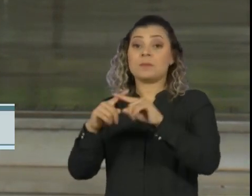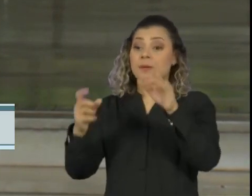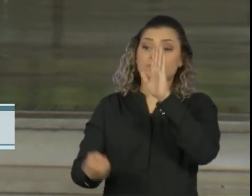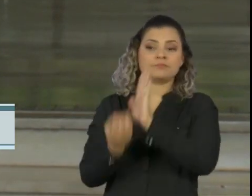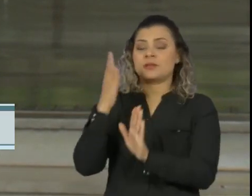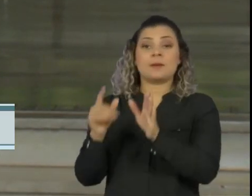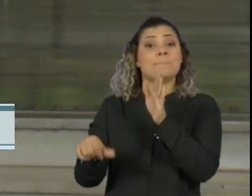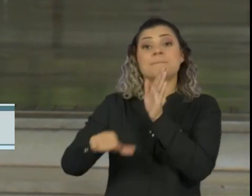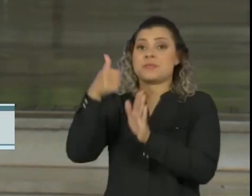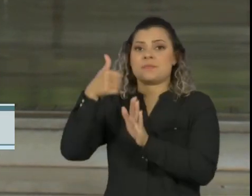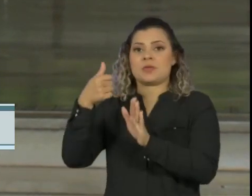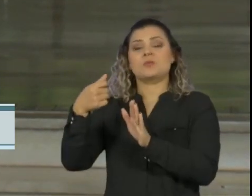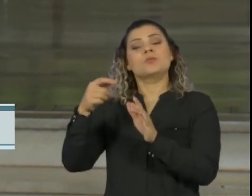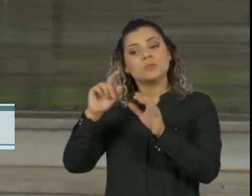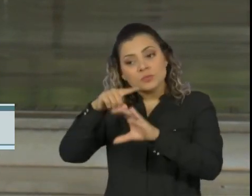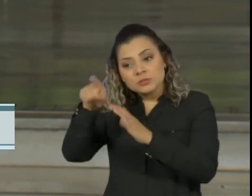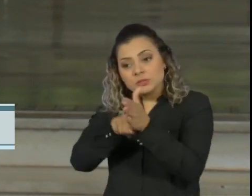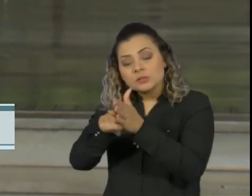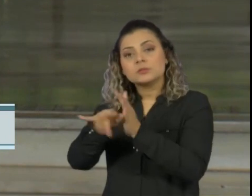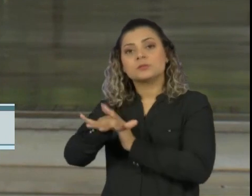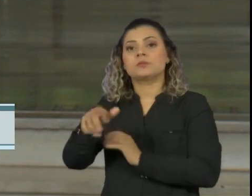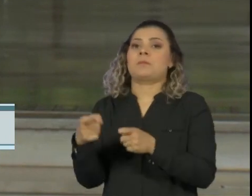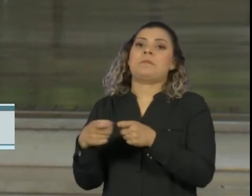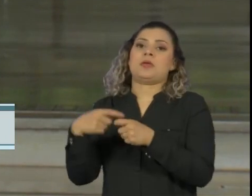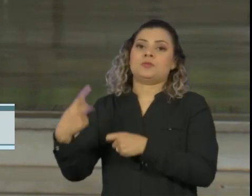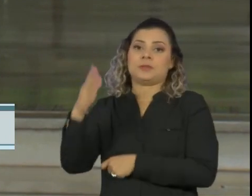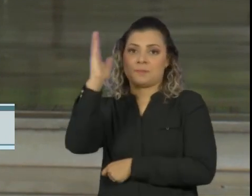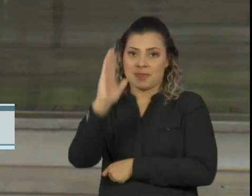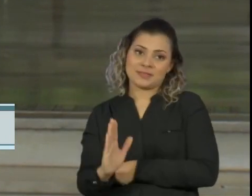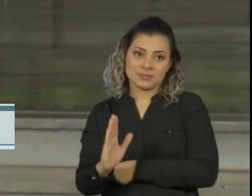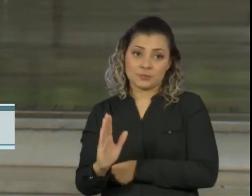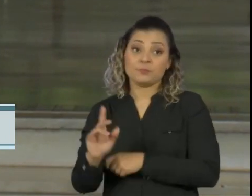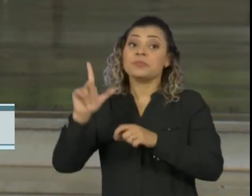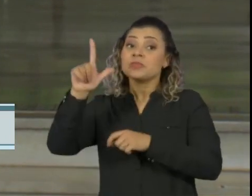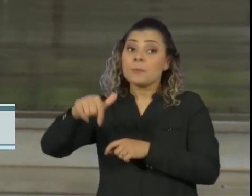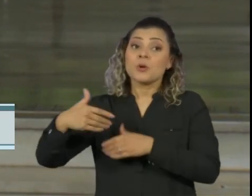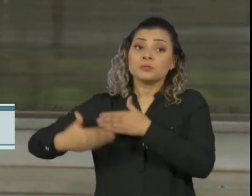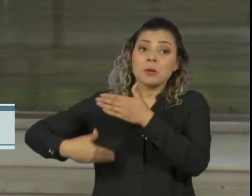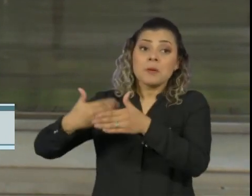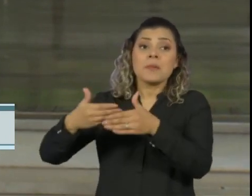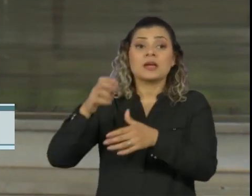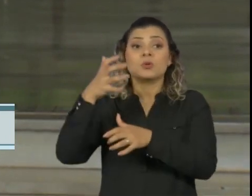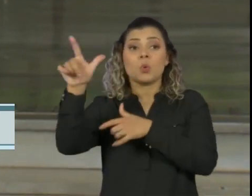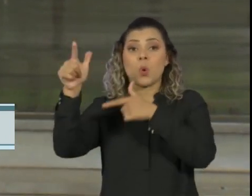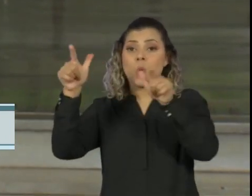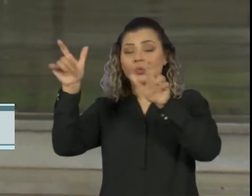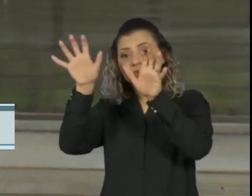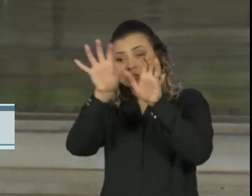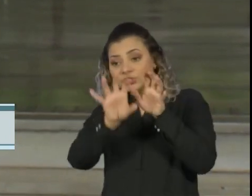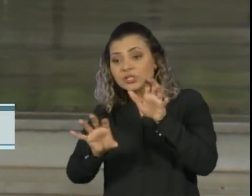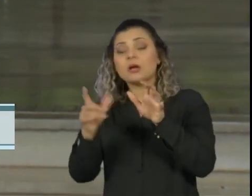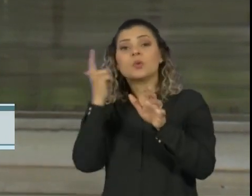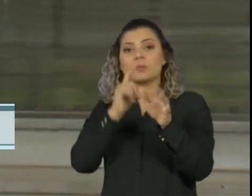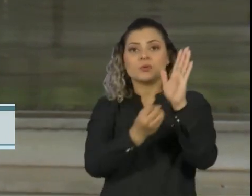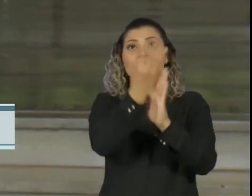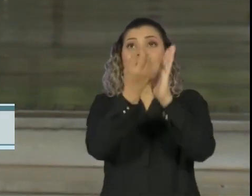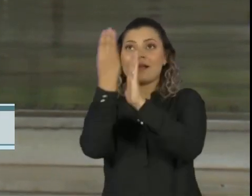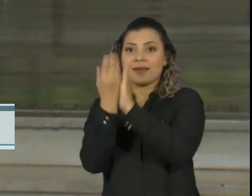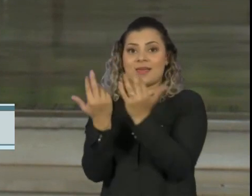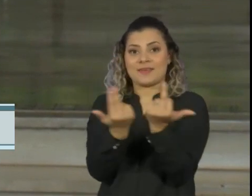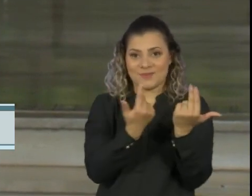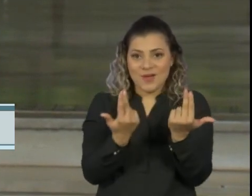comitê de ciência, de médicos, composto no Brasil. Depois, todos os demais estados brasileiros fizeram isto